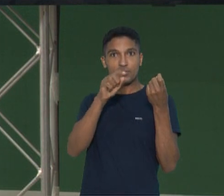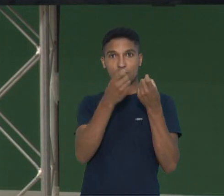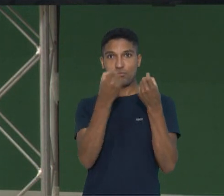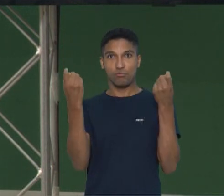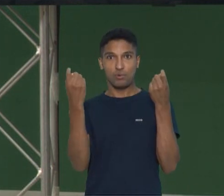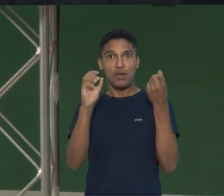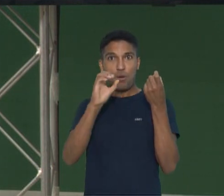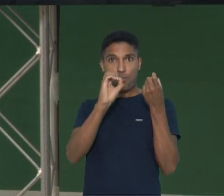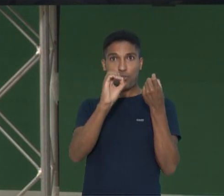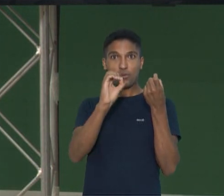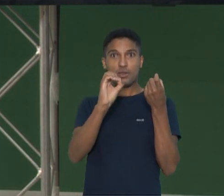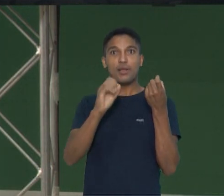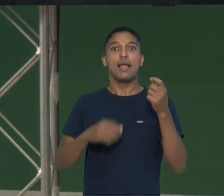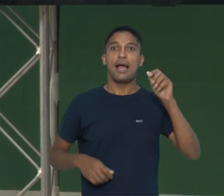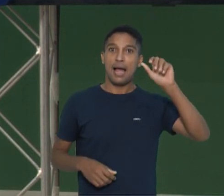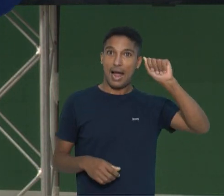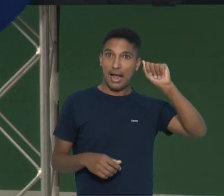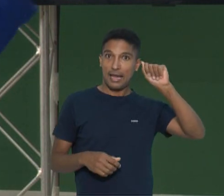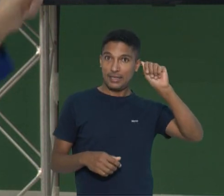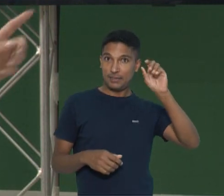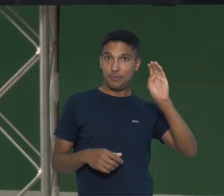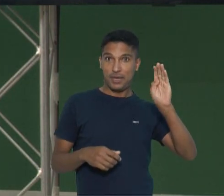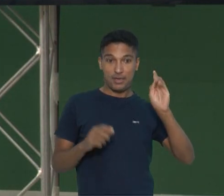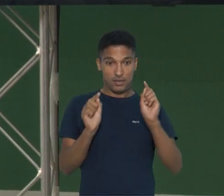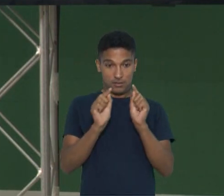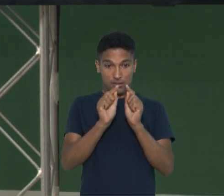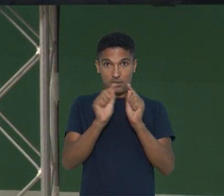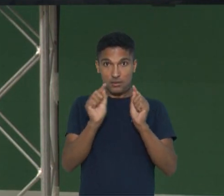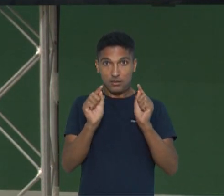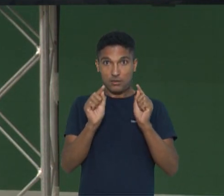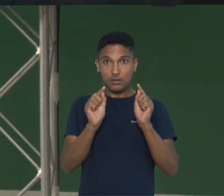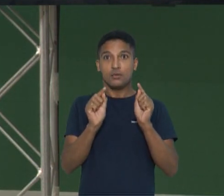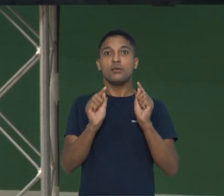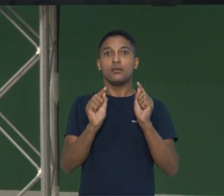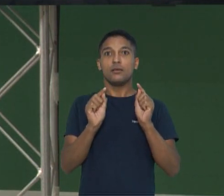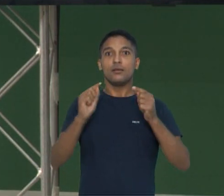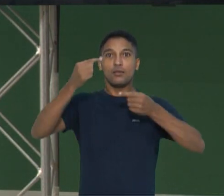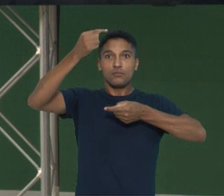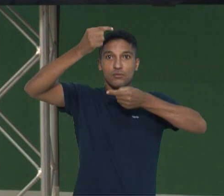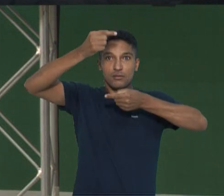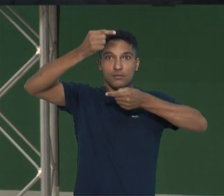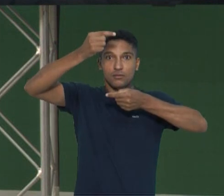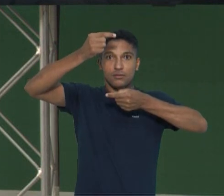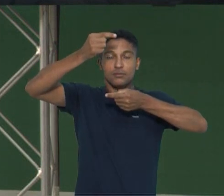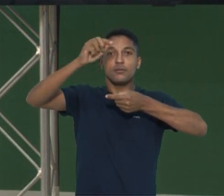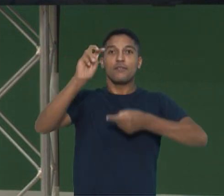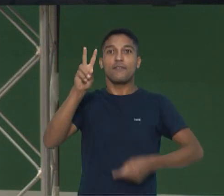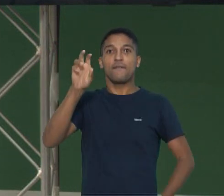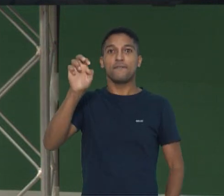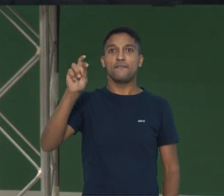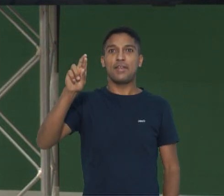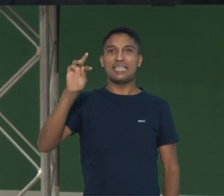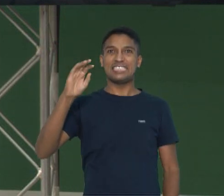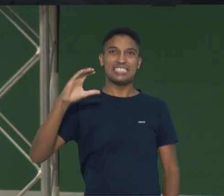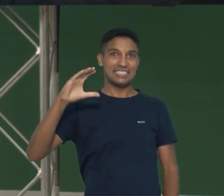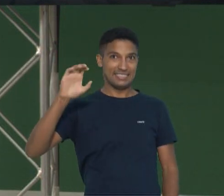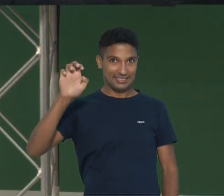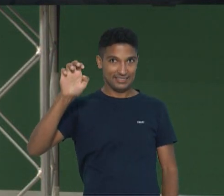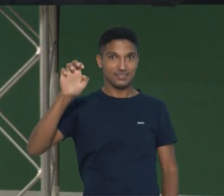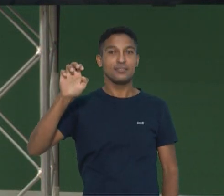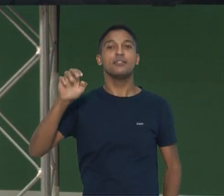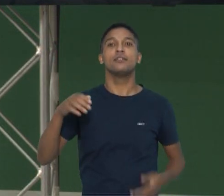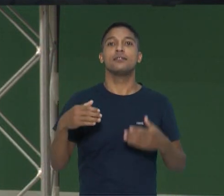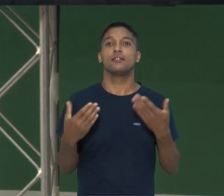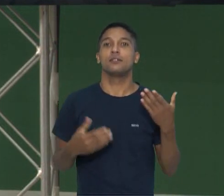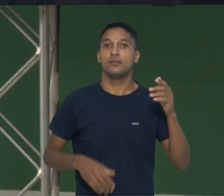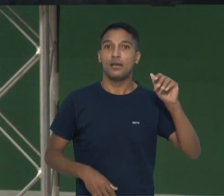os vértices das hipérboles, tá? Elas são simétricas e são opostas. AB é chamado